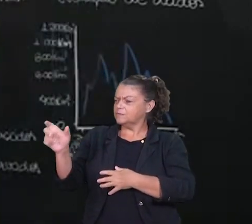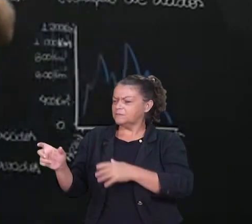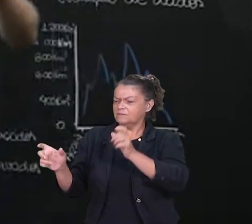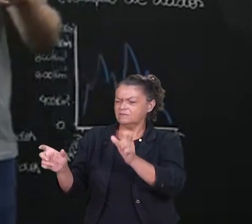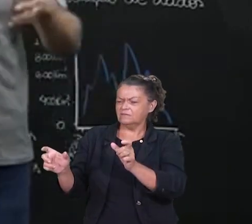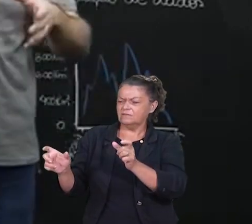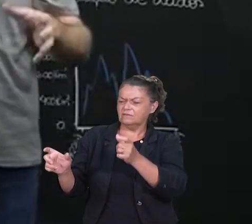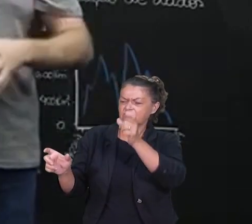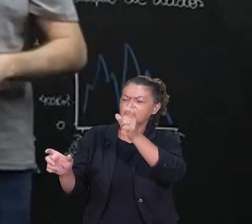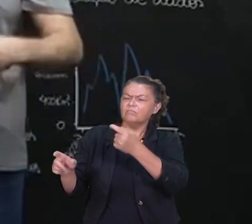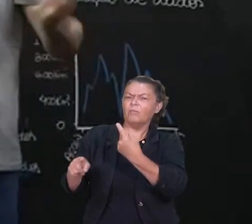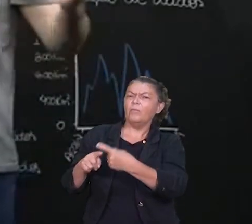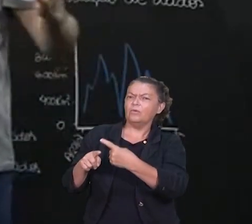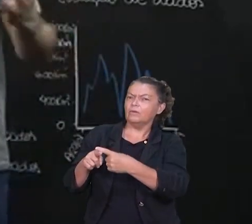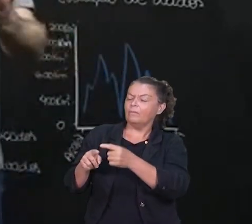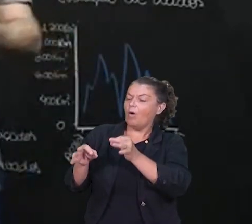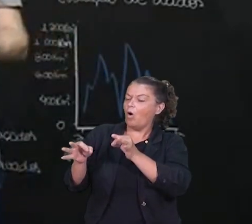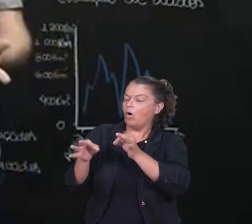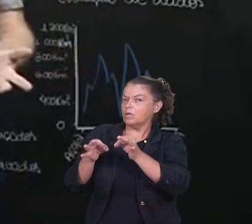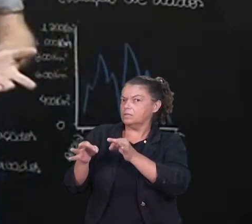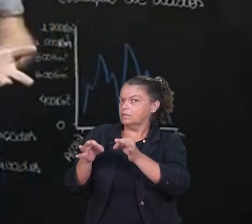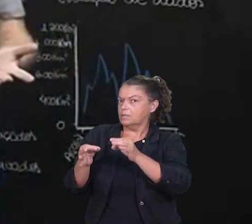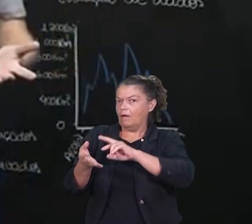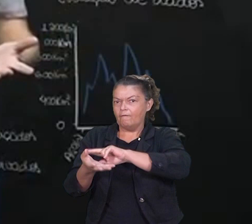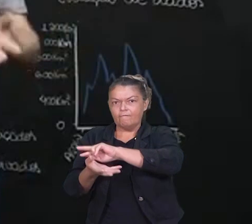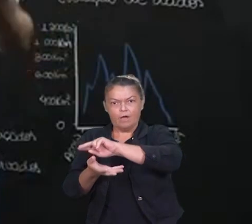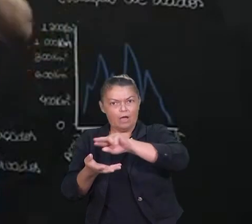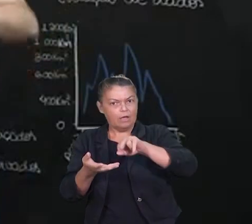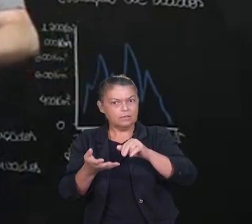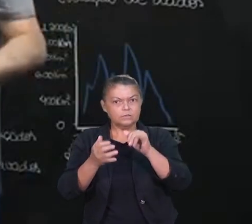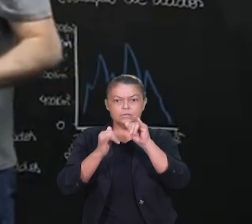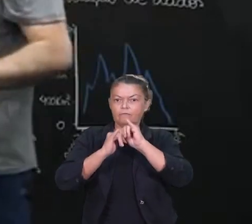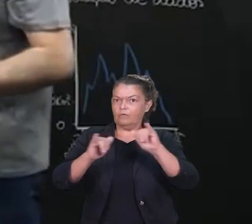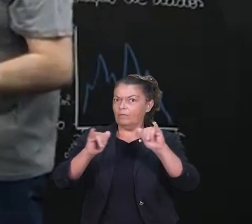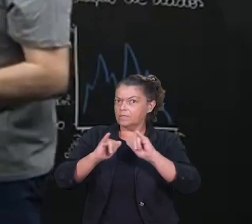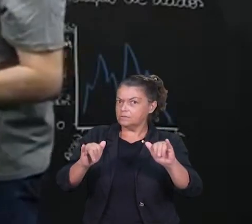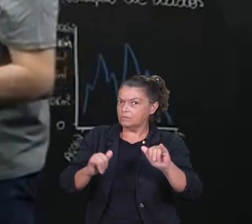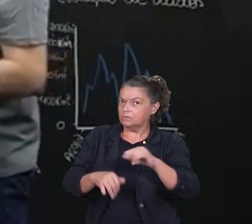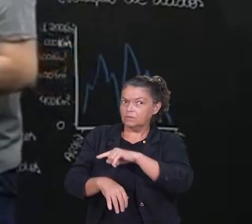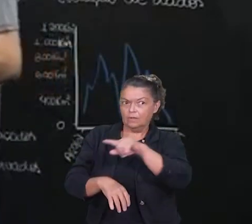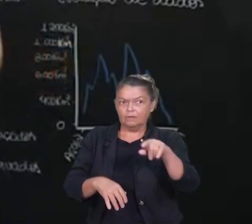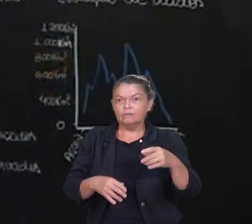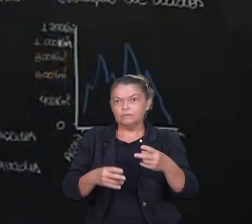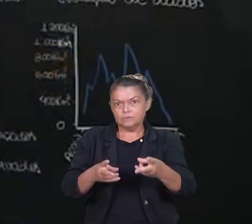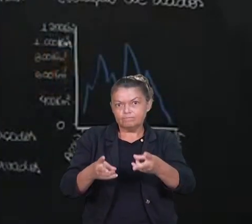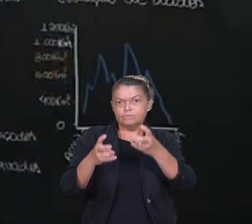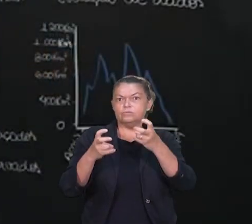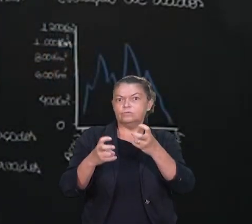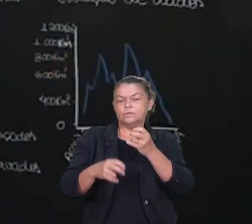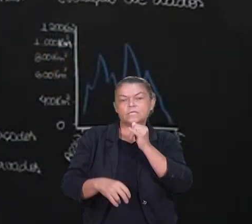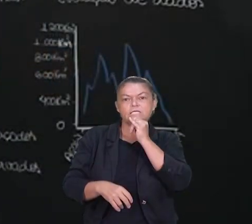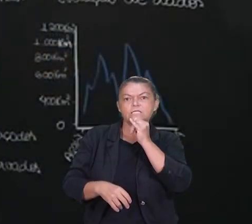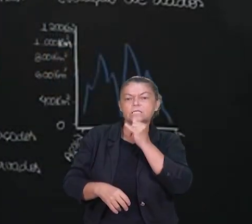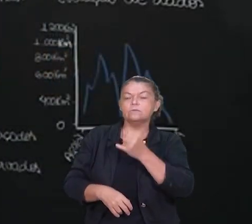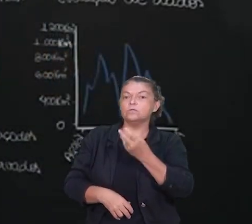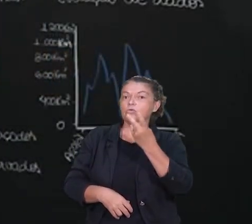quê? Para organizar diversas informações que vocês captam. Por exemplo, aqui eu coloquei dois tipos de tabelas, que são as